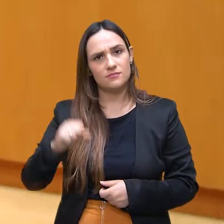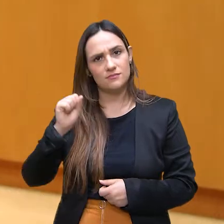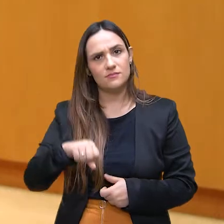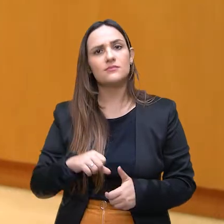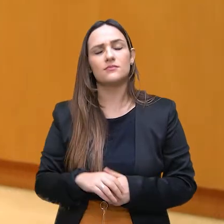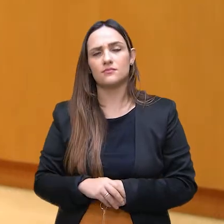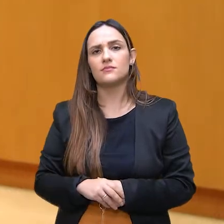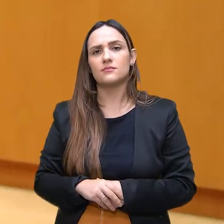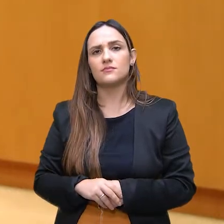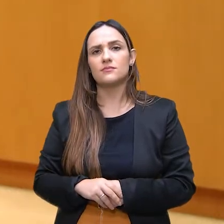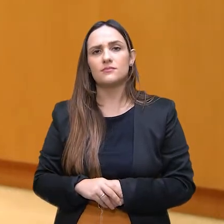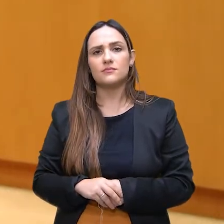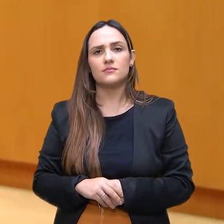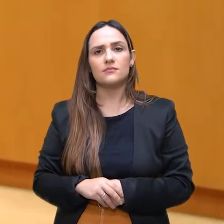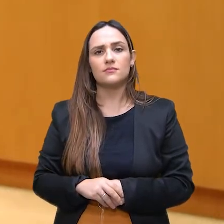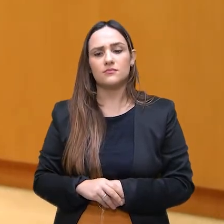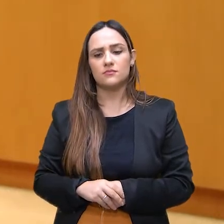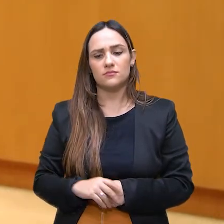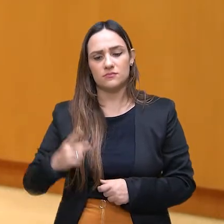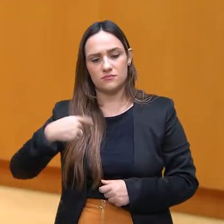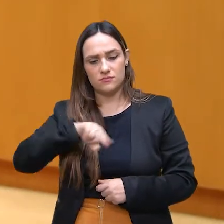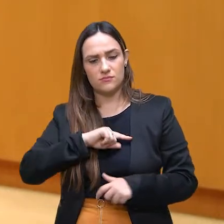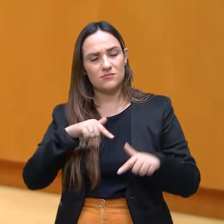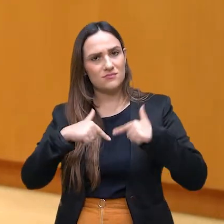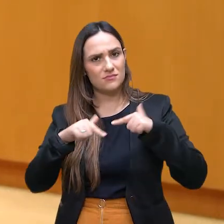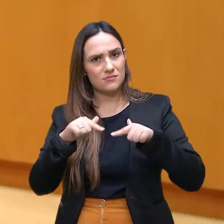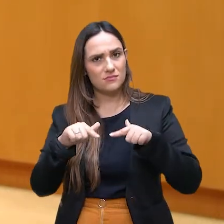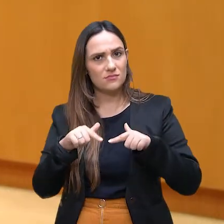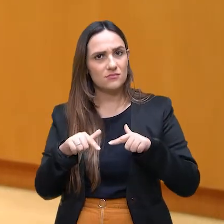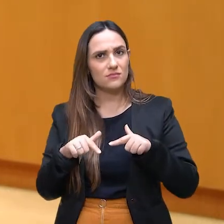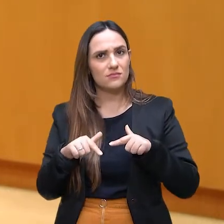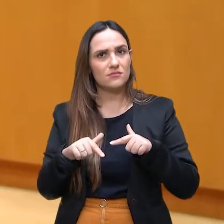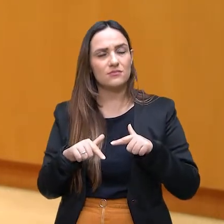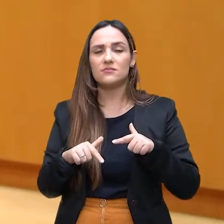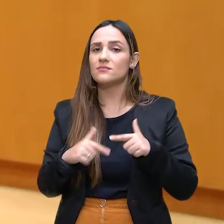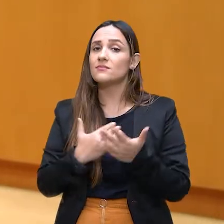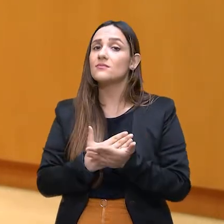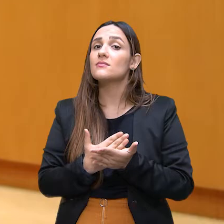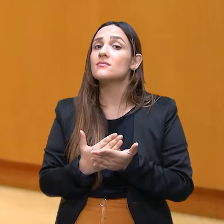verdade, é verdade. O nosso trabalho começou